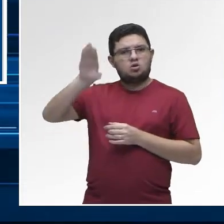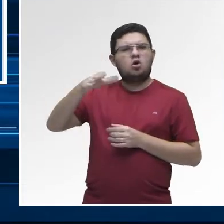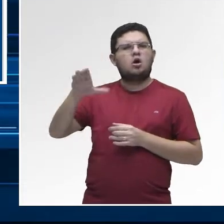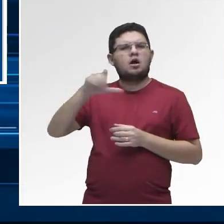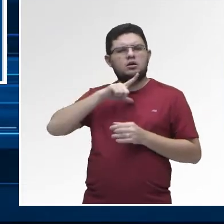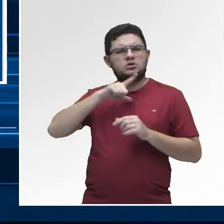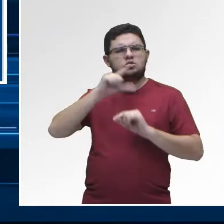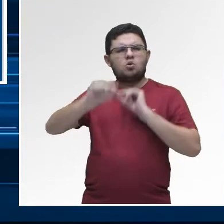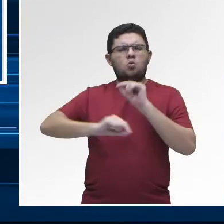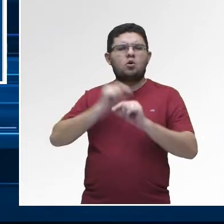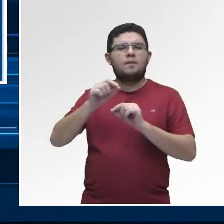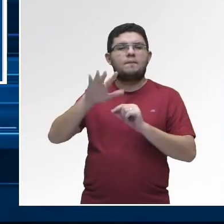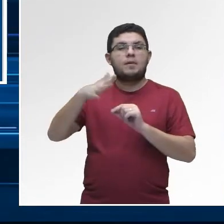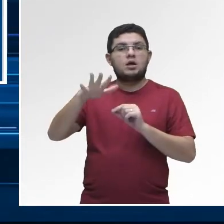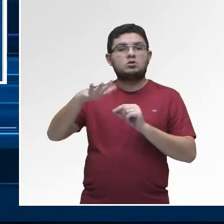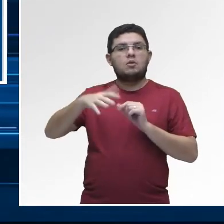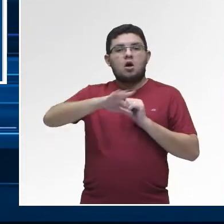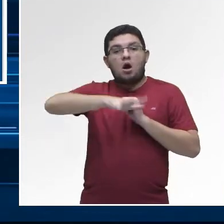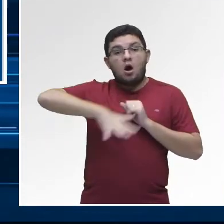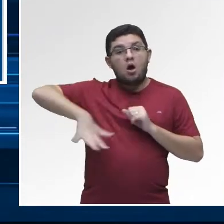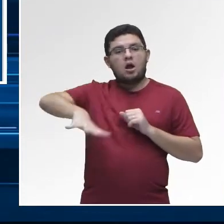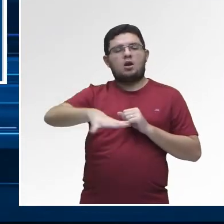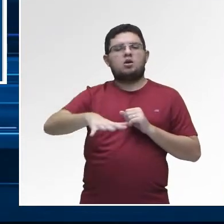1/3, né, das terras da Europa